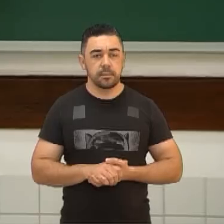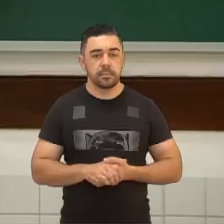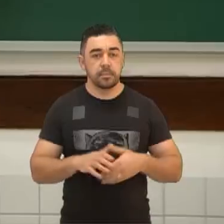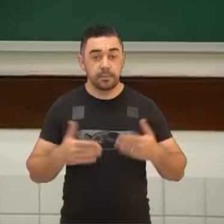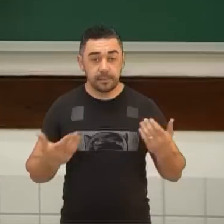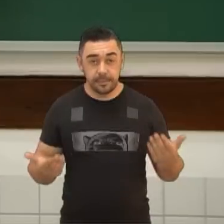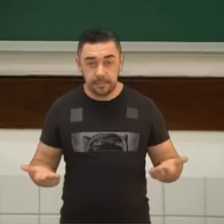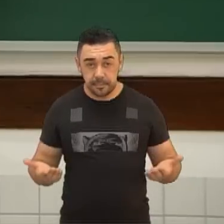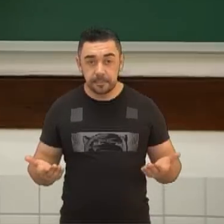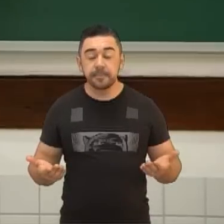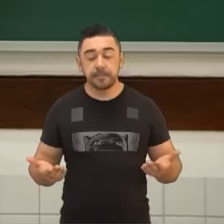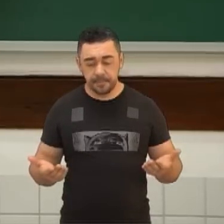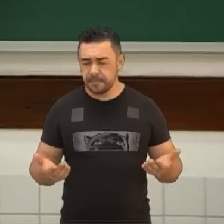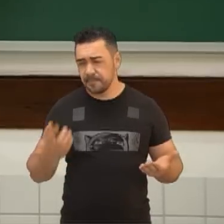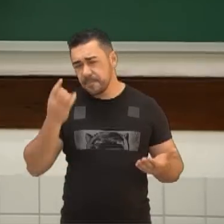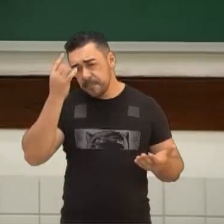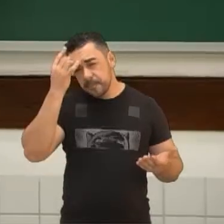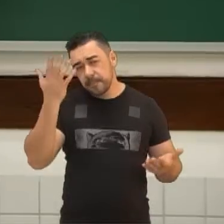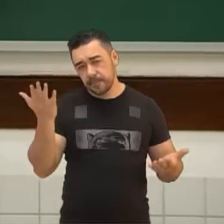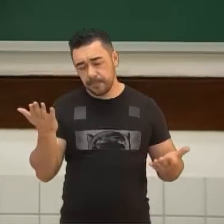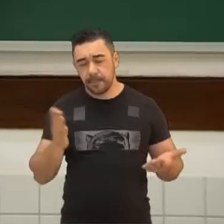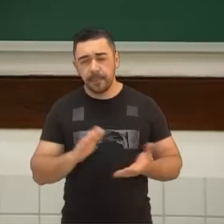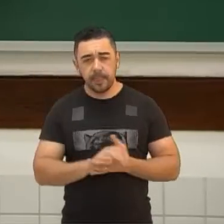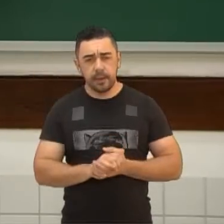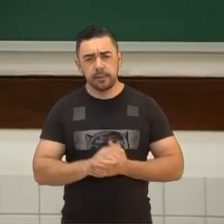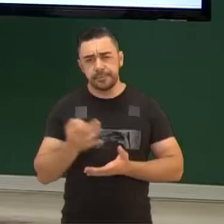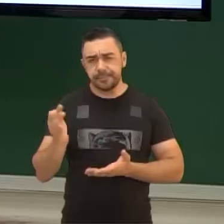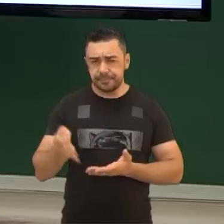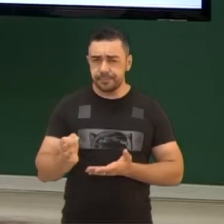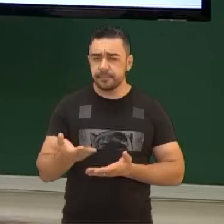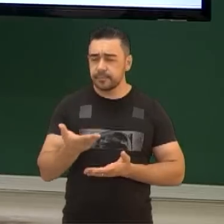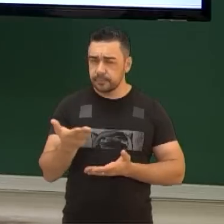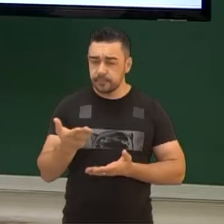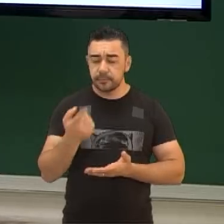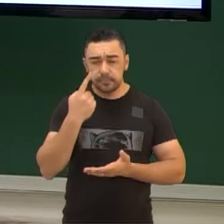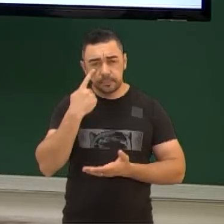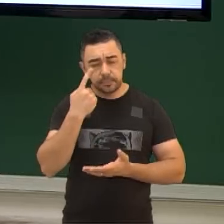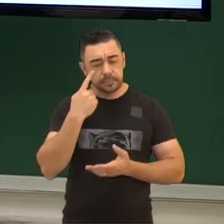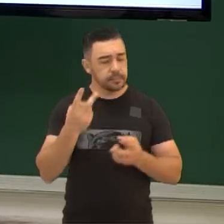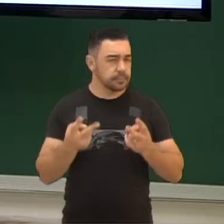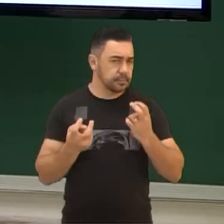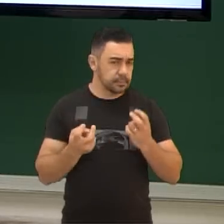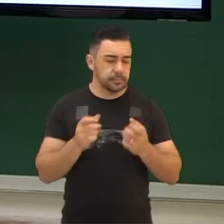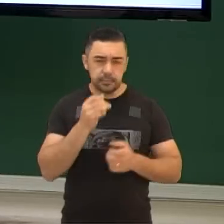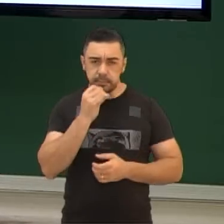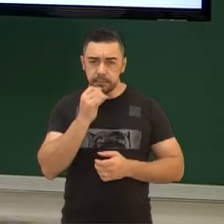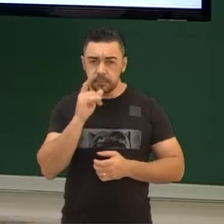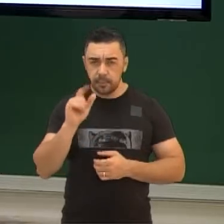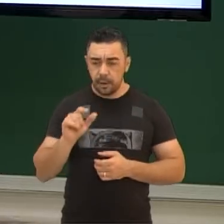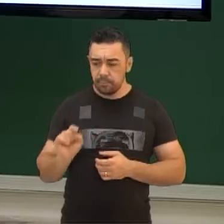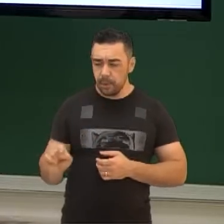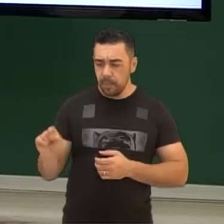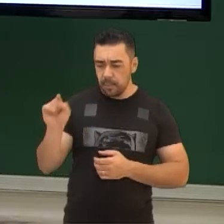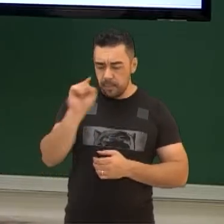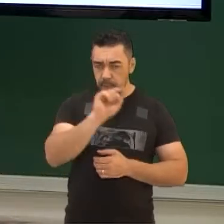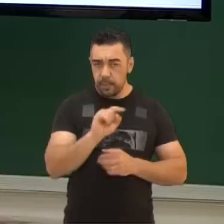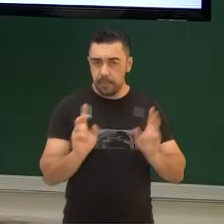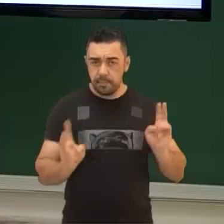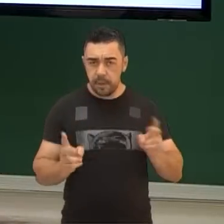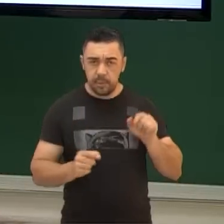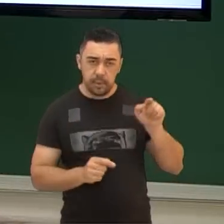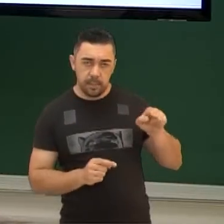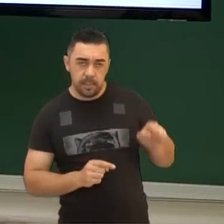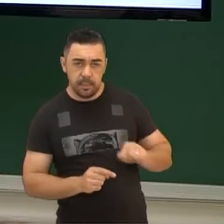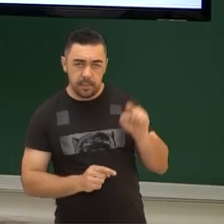E aí, galerinha, essa foi fácil, né? Tenho certeza. Então, vamos olhar. Se nós falamos que os lados são proporcionais, eu tenho que